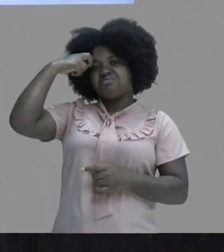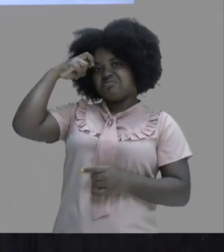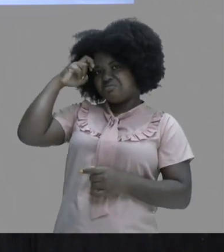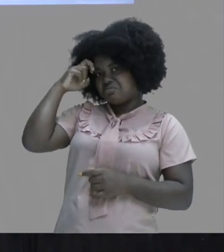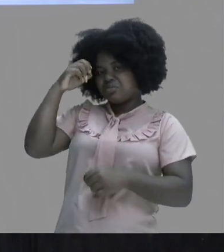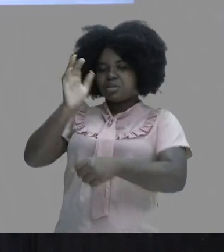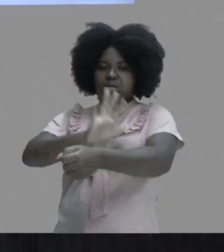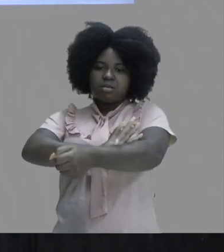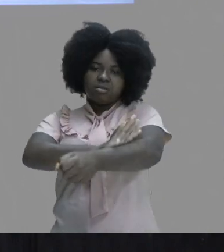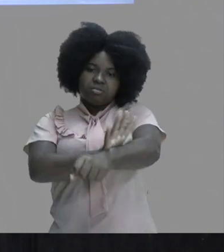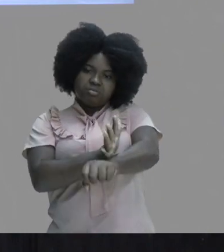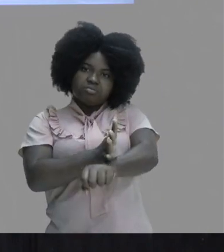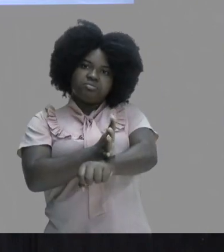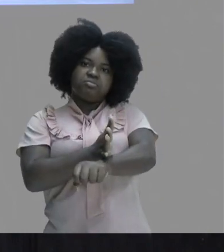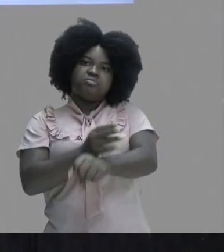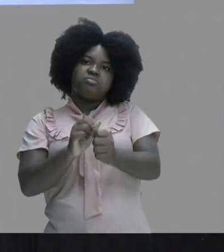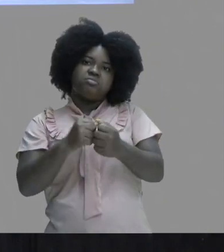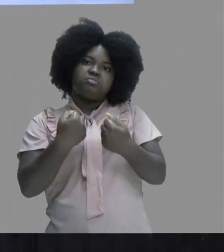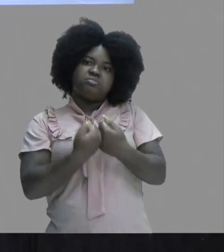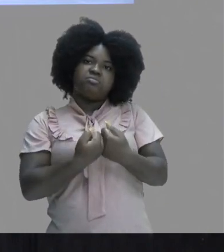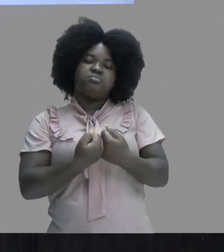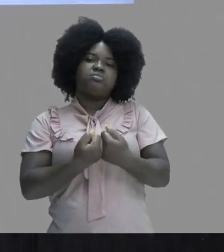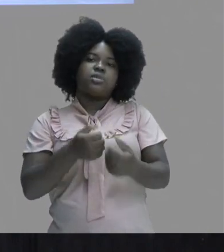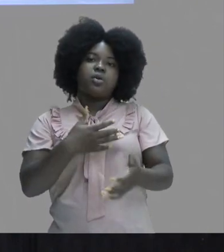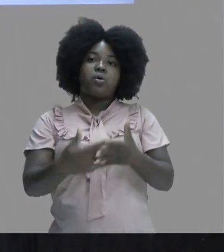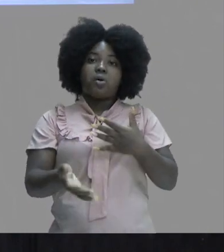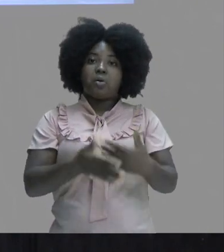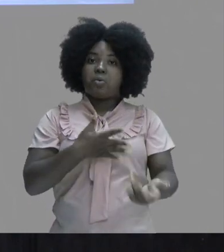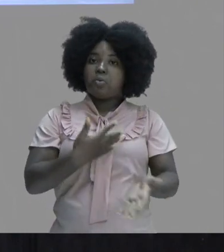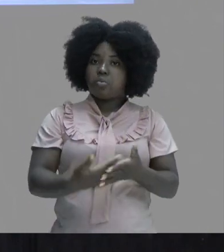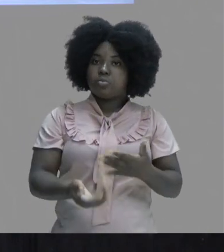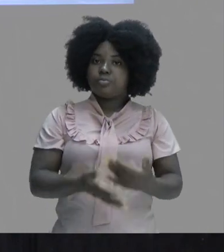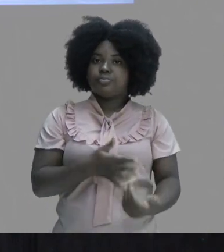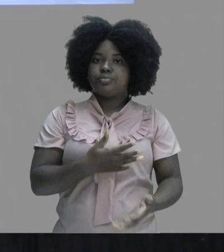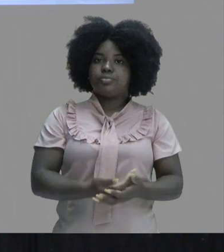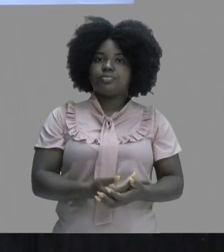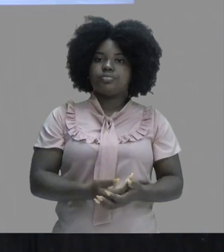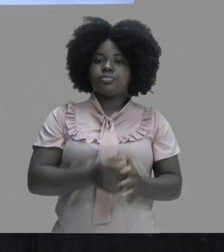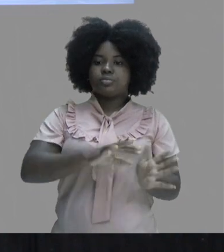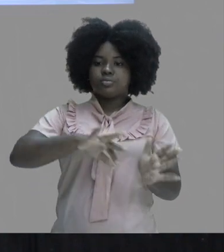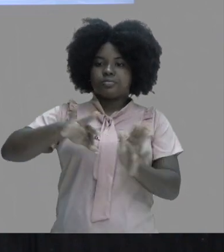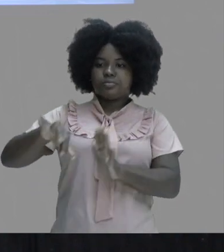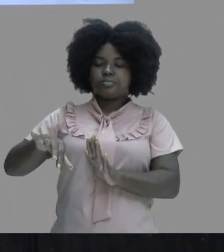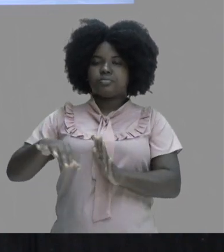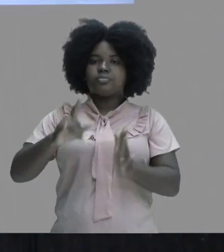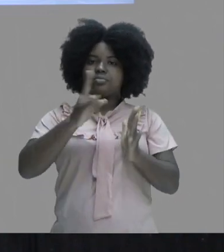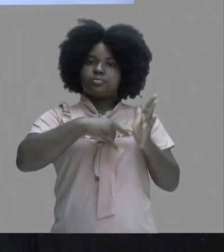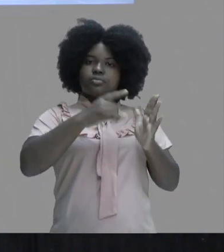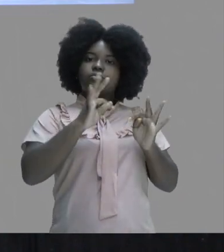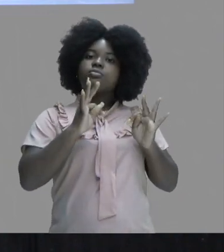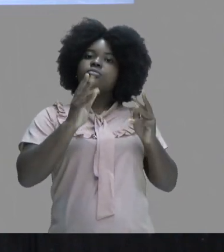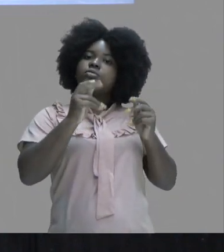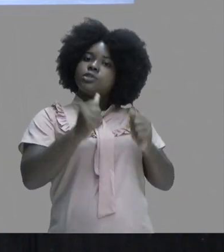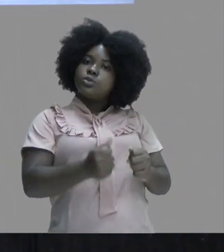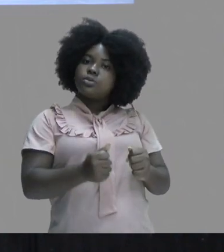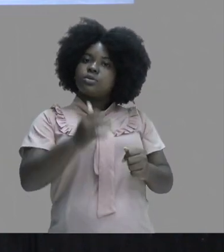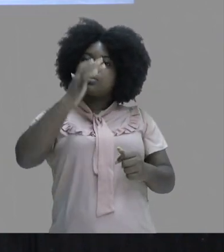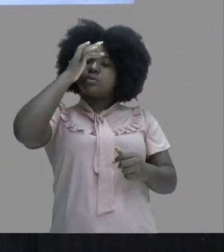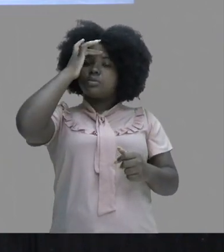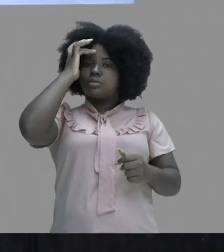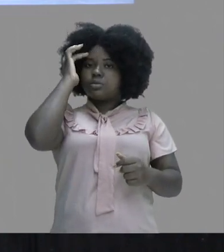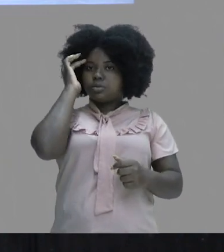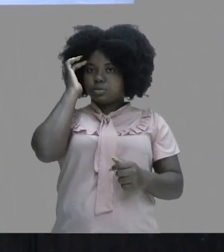a condição social, qualquer critério ali ele está colocado de fora da declaração. Todos, independentemente do